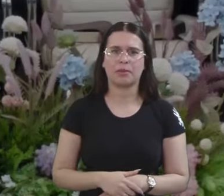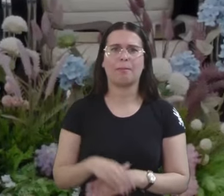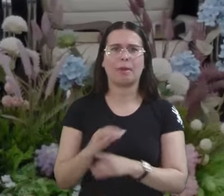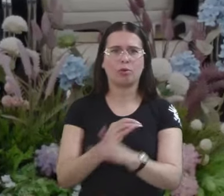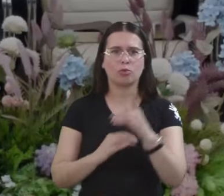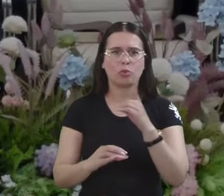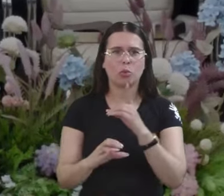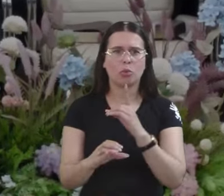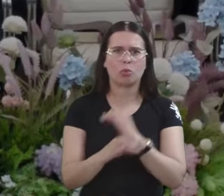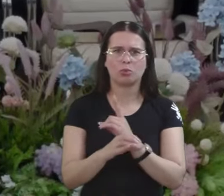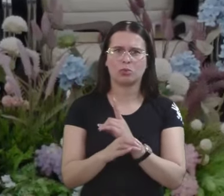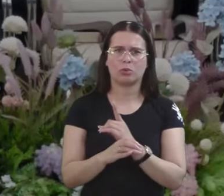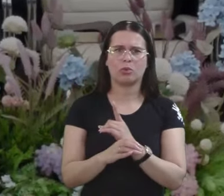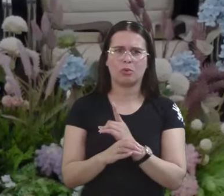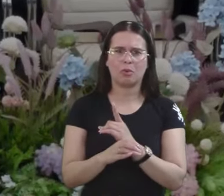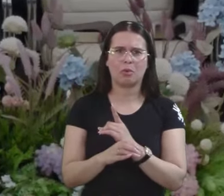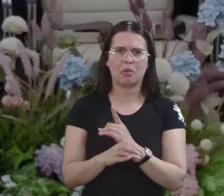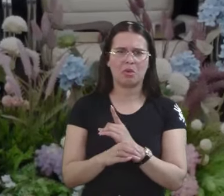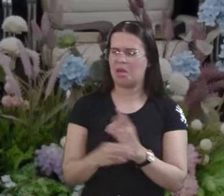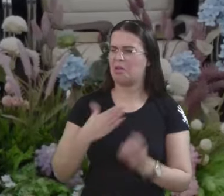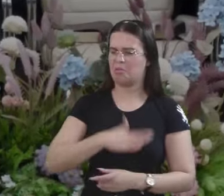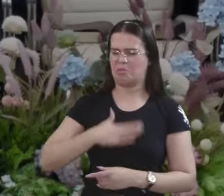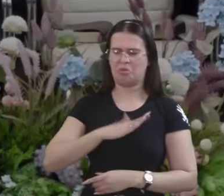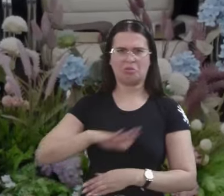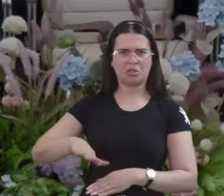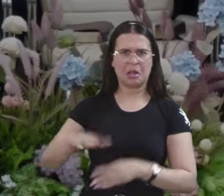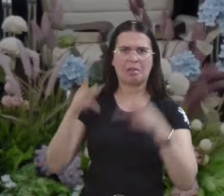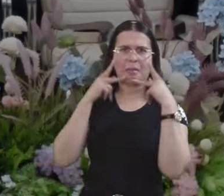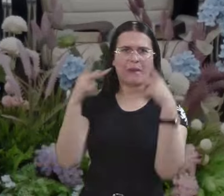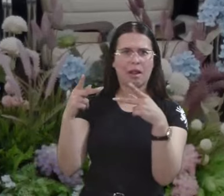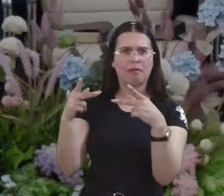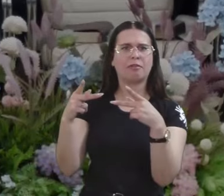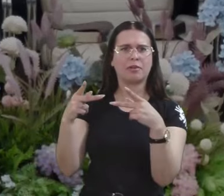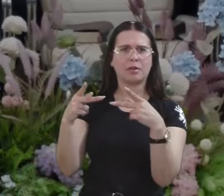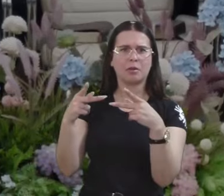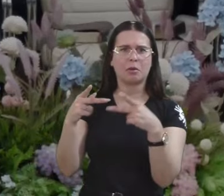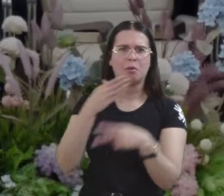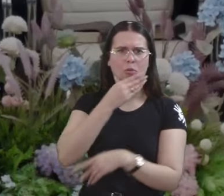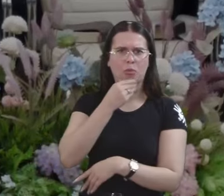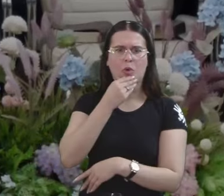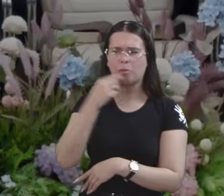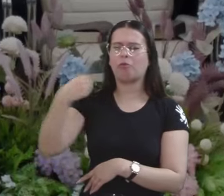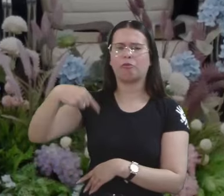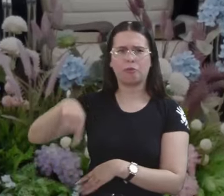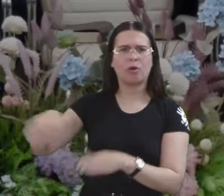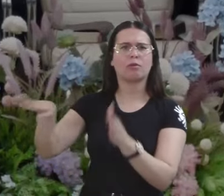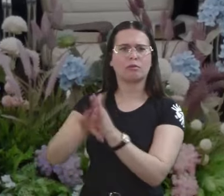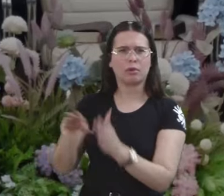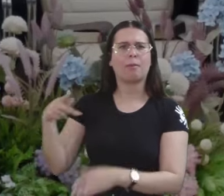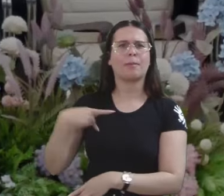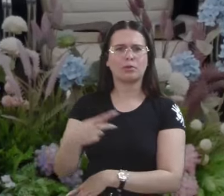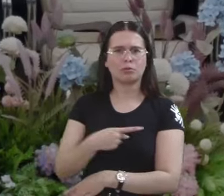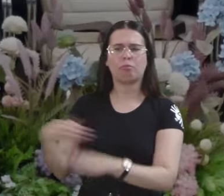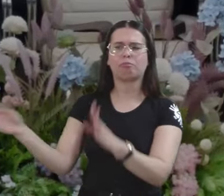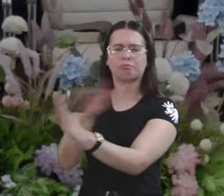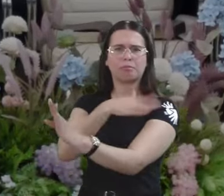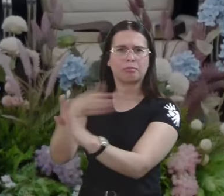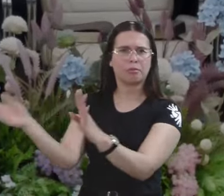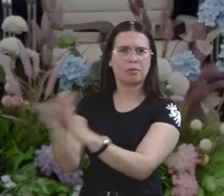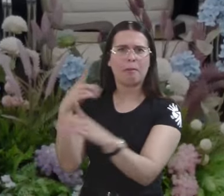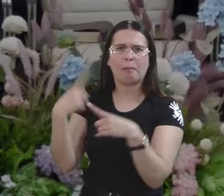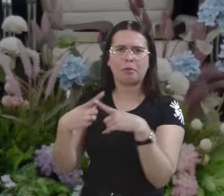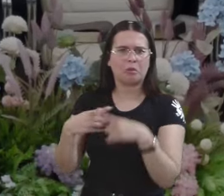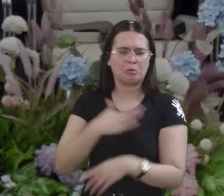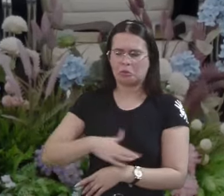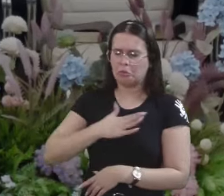não concordo com a mensagem. Bateu no pregador, no púlpito, crente. Depois, com pedido de